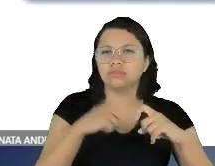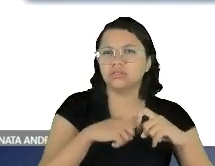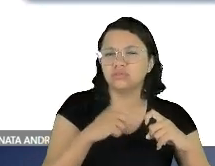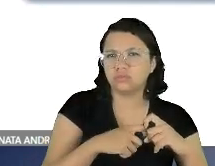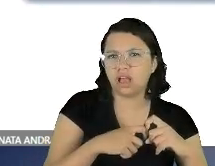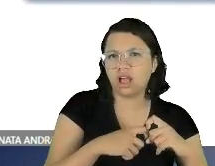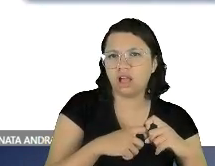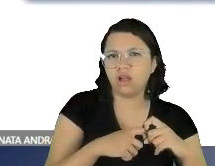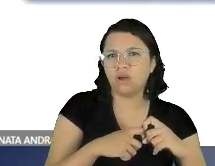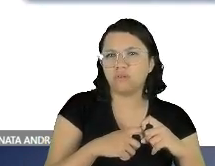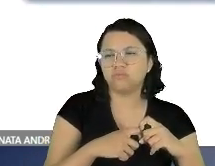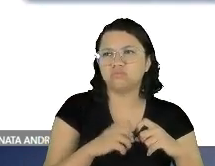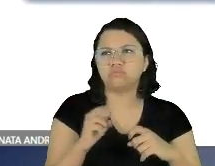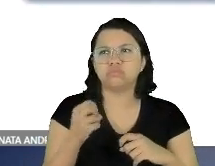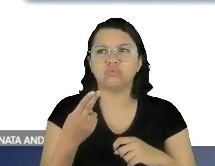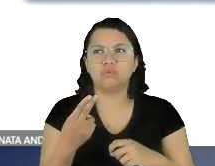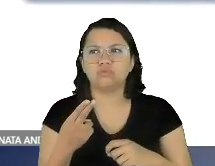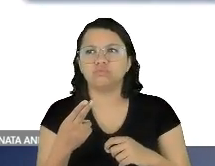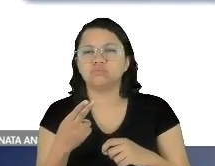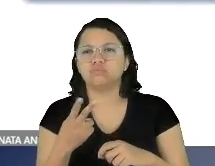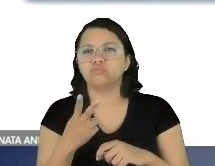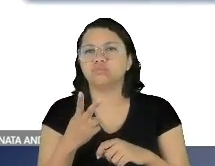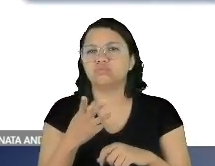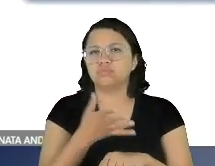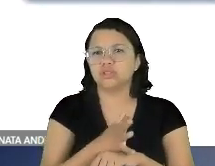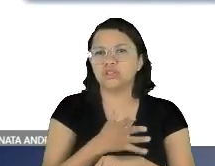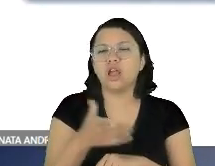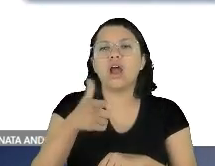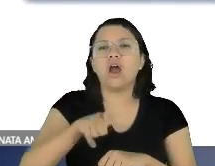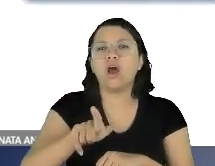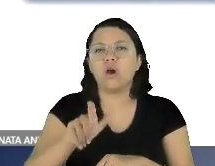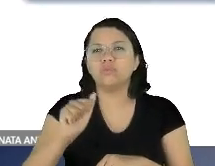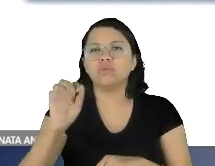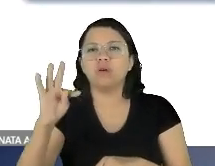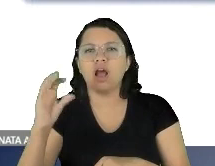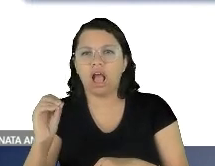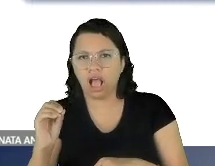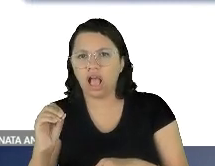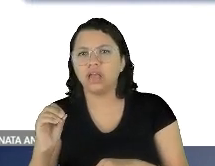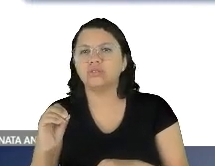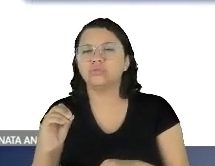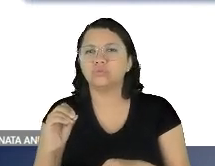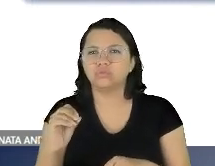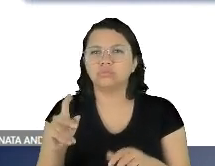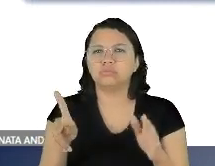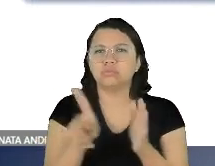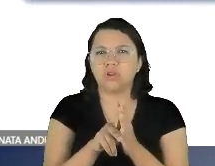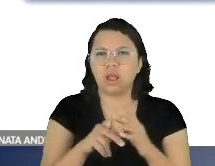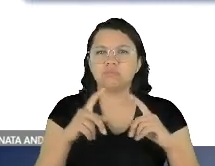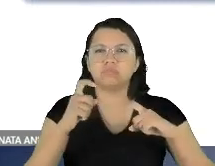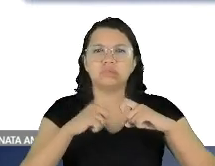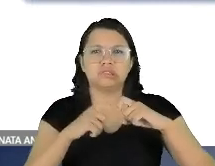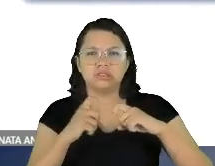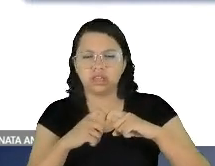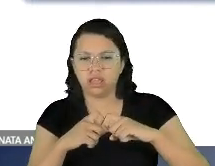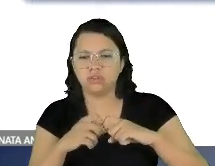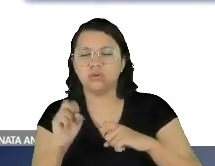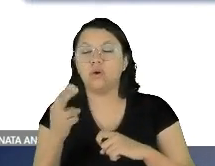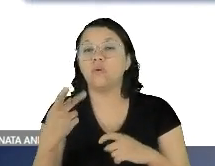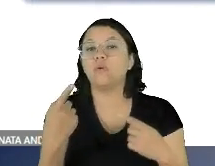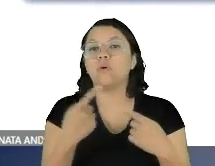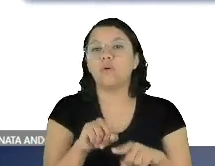conjunção carnal ou praticar outro ato libidinoso contra alguém mediante fraude ou contra